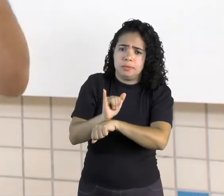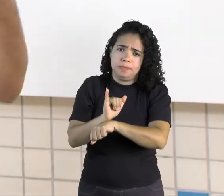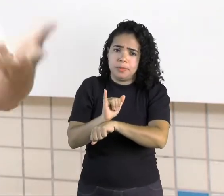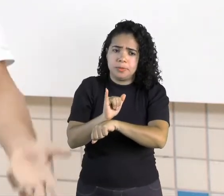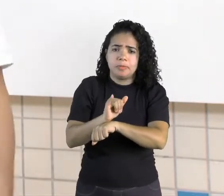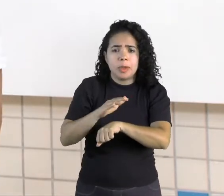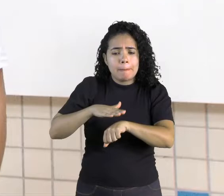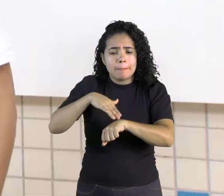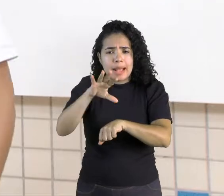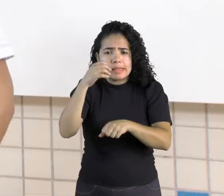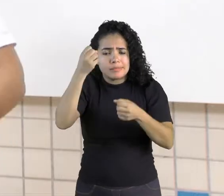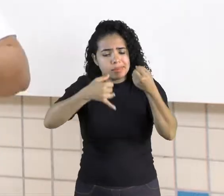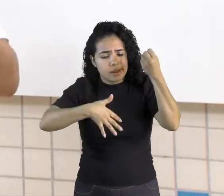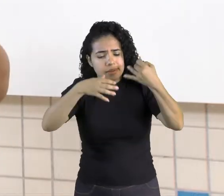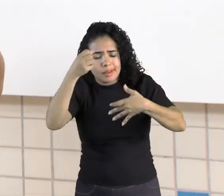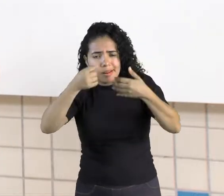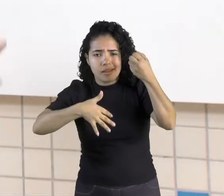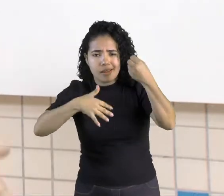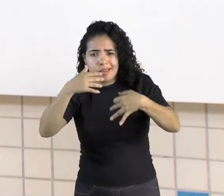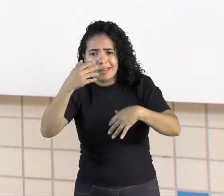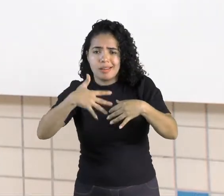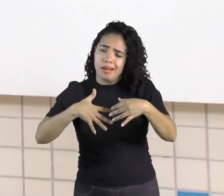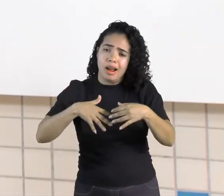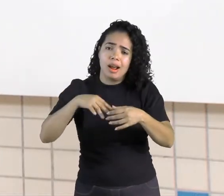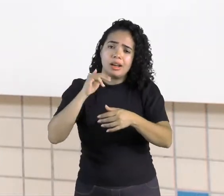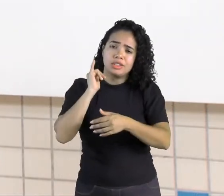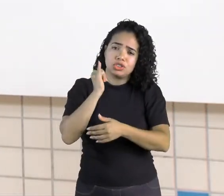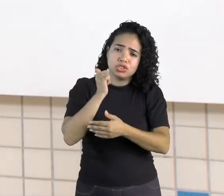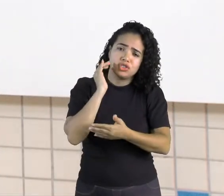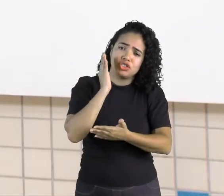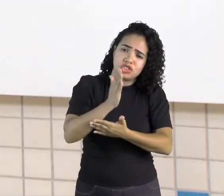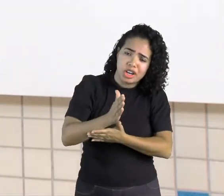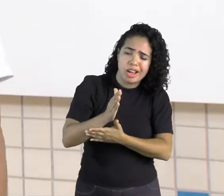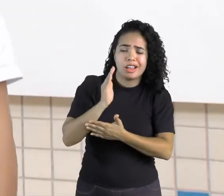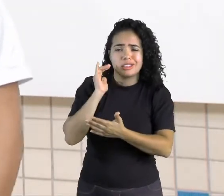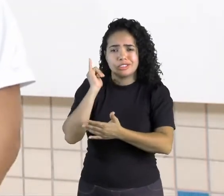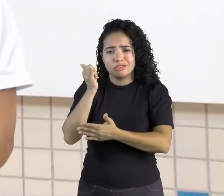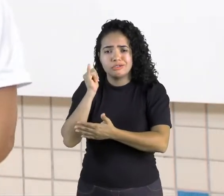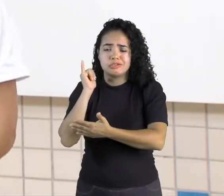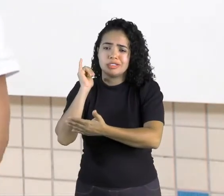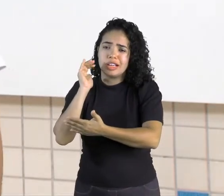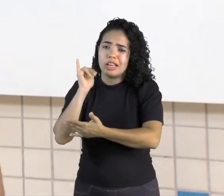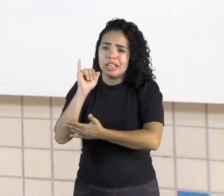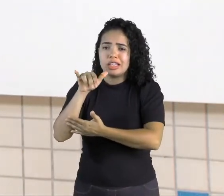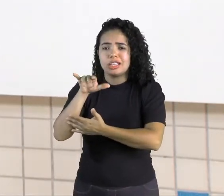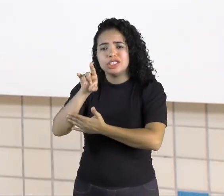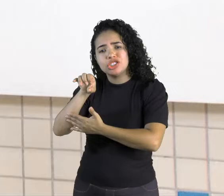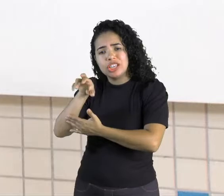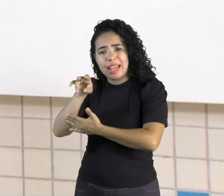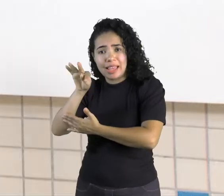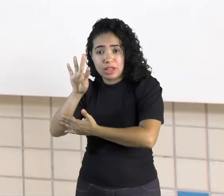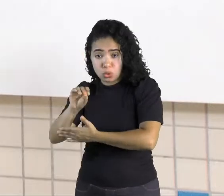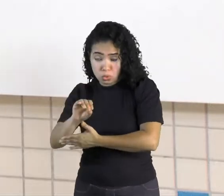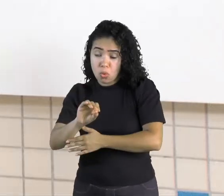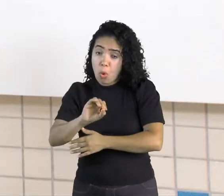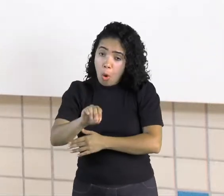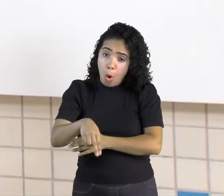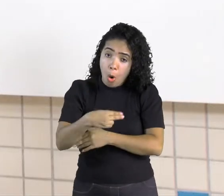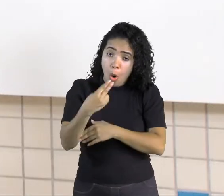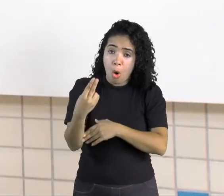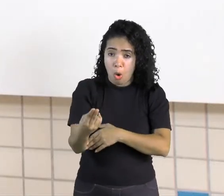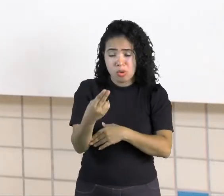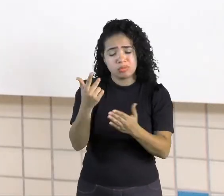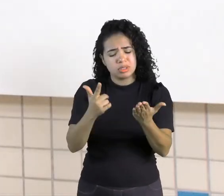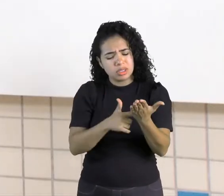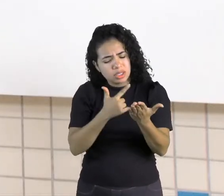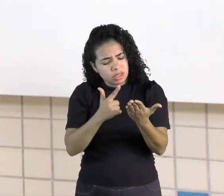mais explicações sobre discurso direto, sobre discurso indireto. De repente, até mesmo naquele